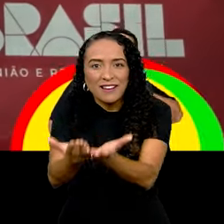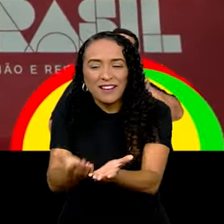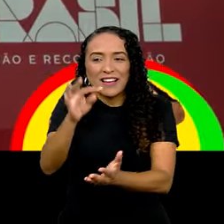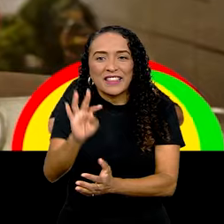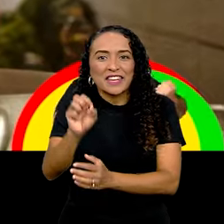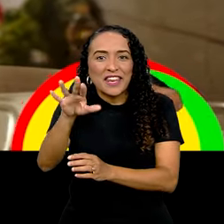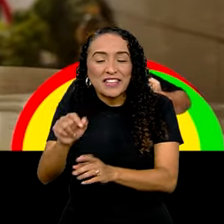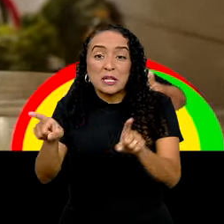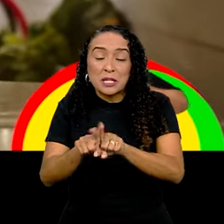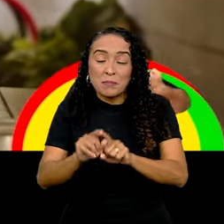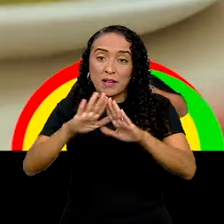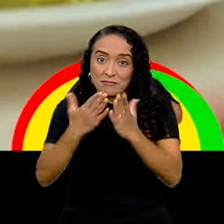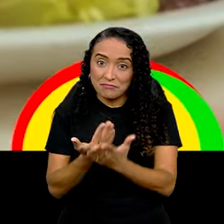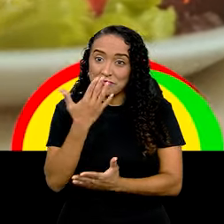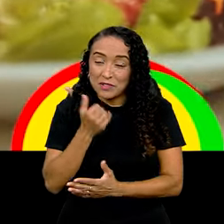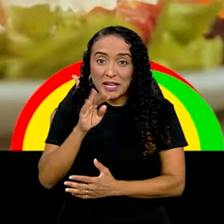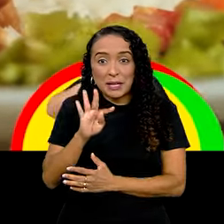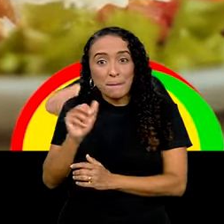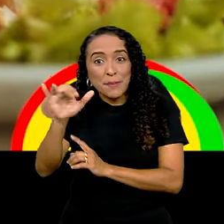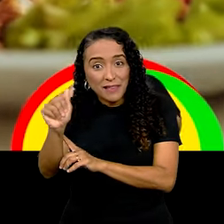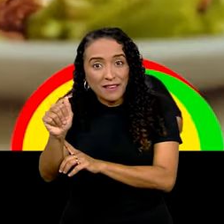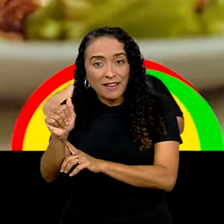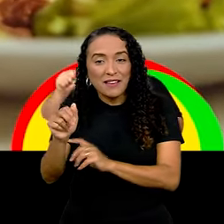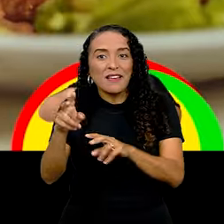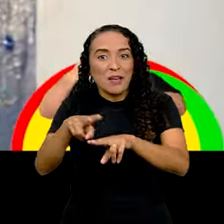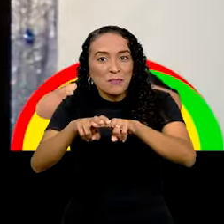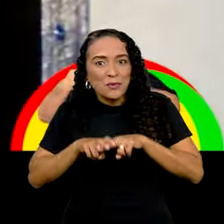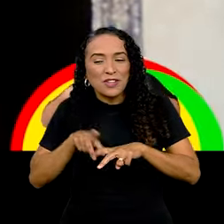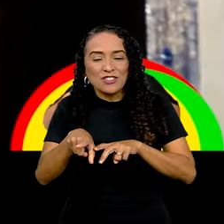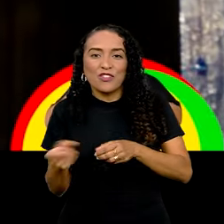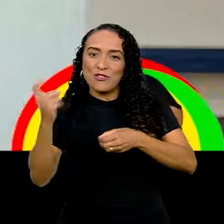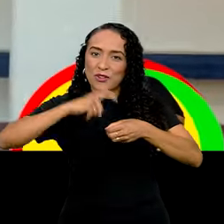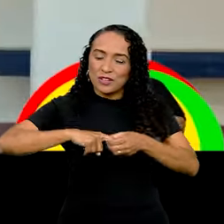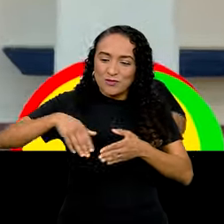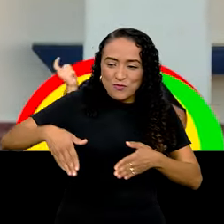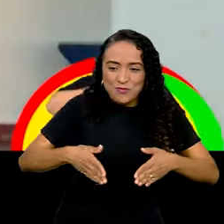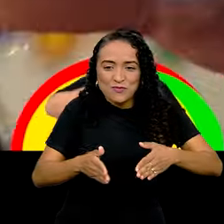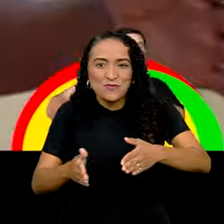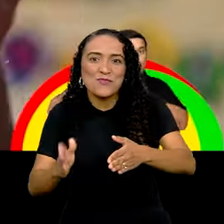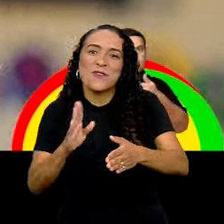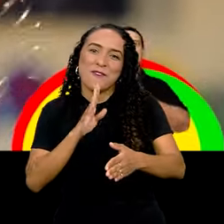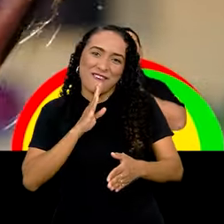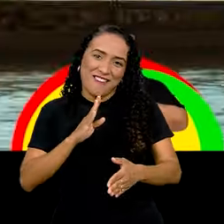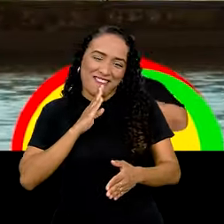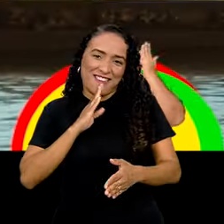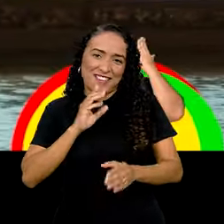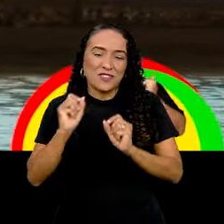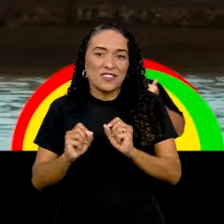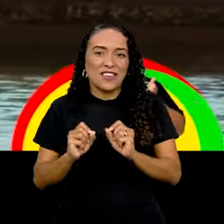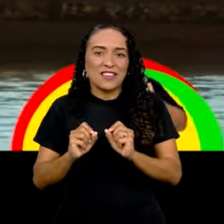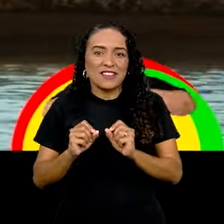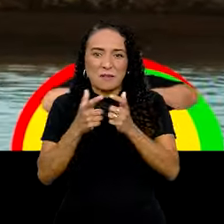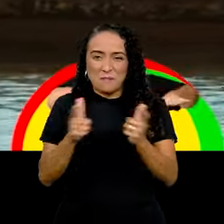Teresa e na alimentação escolar da Bia para isso estamos retomando o caminho que conhecemos muito